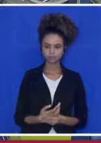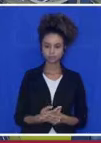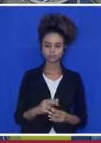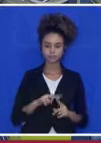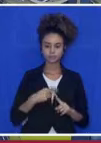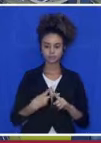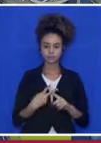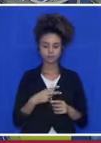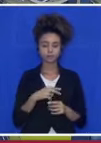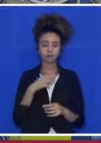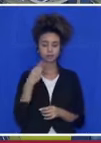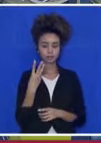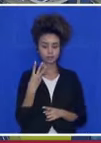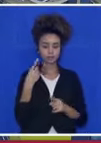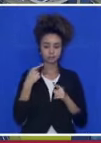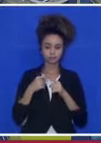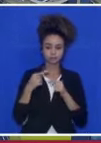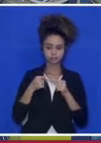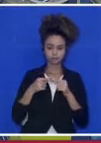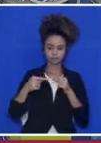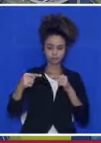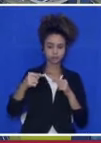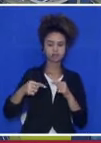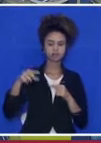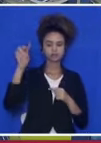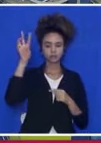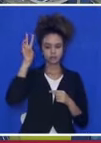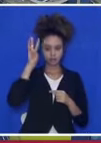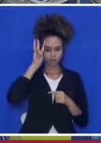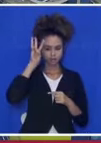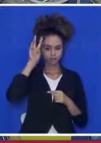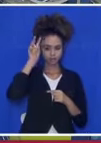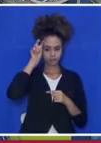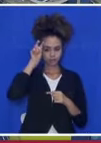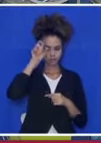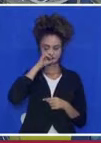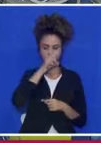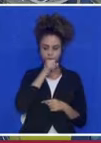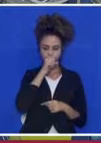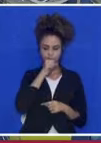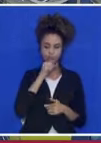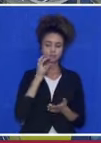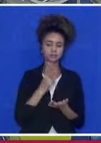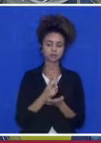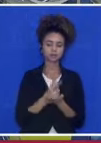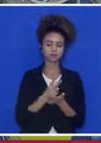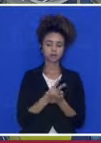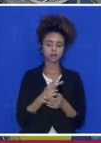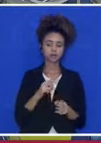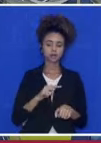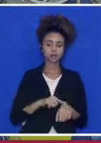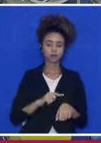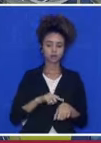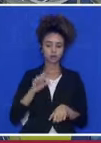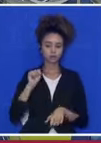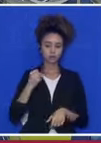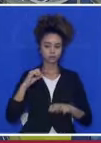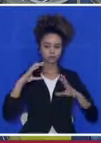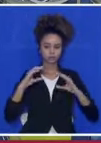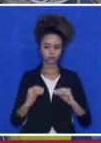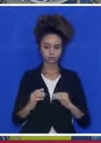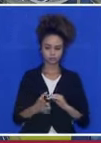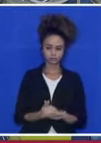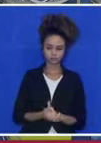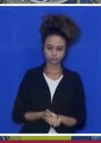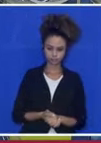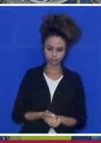Dupla cena com 3 sorteios semanais, às terças, quintas e sábados, sempre a partir das 8 da noite, no